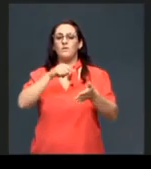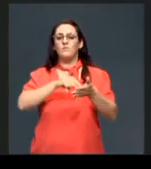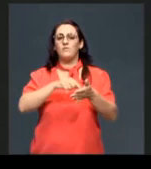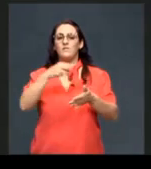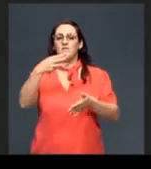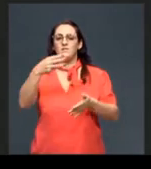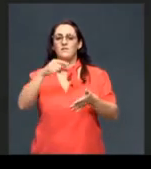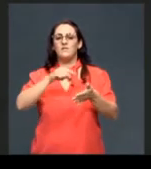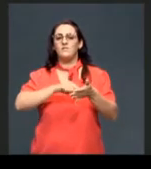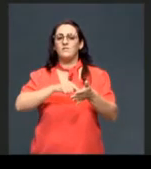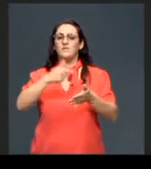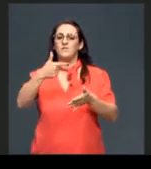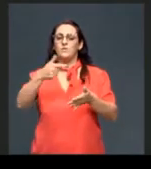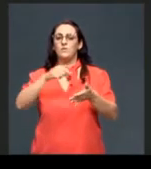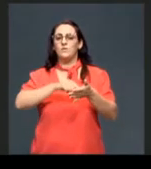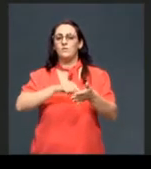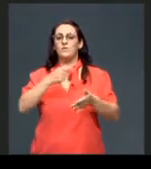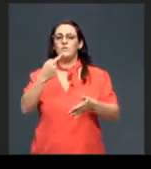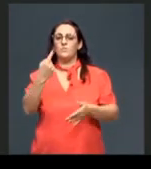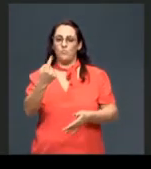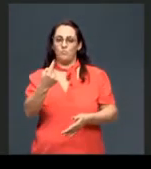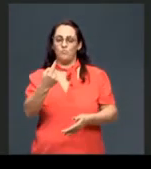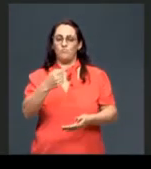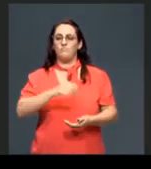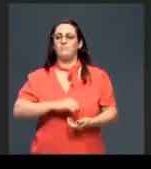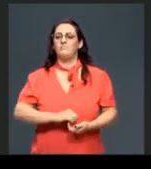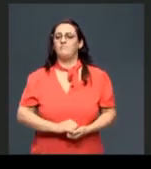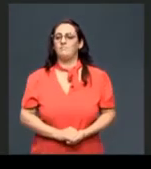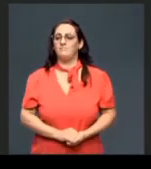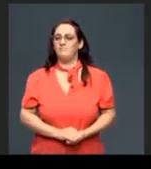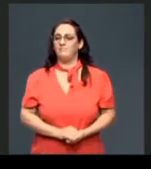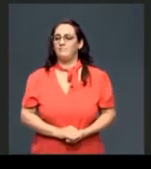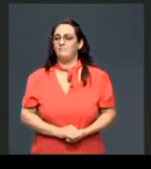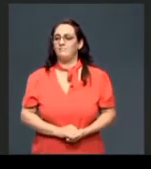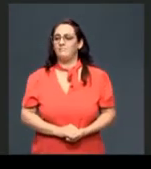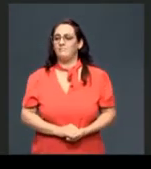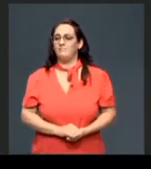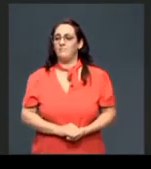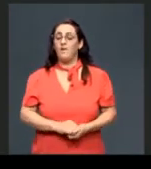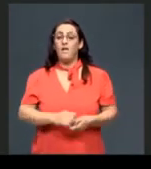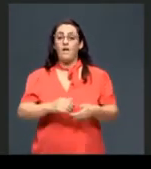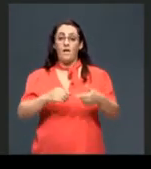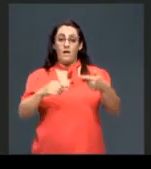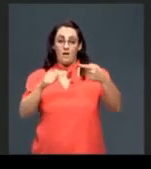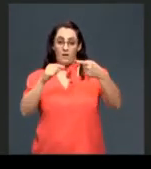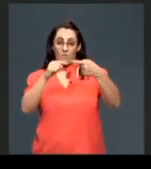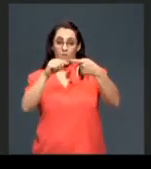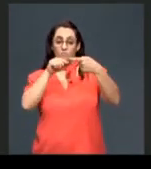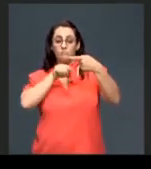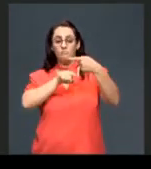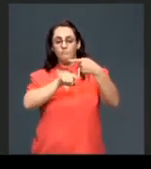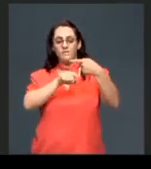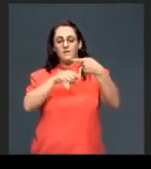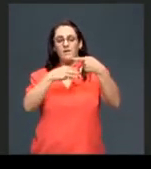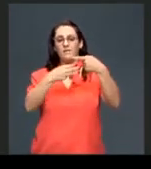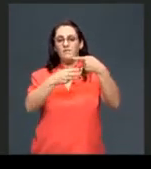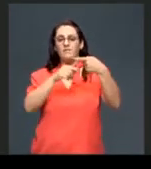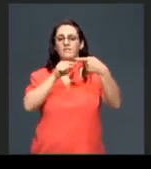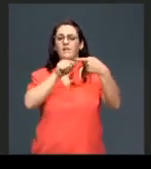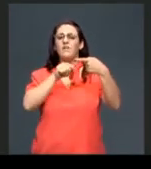5, 4, 3 fatorial, sobre 3 fatorial,